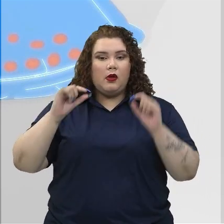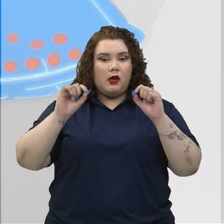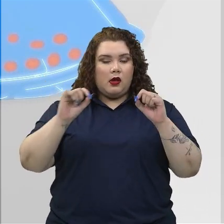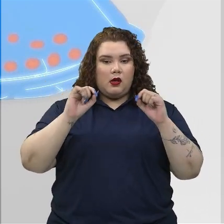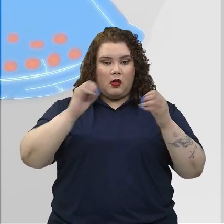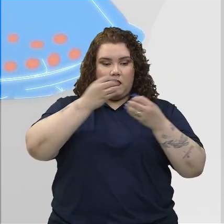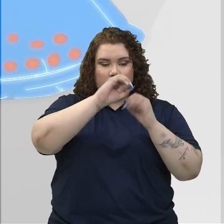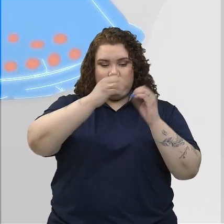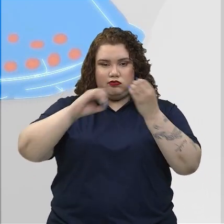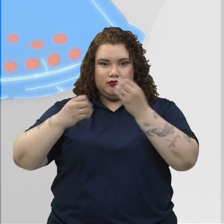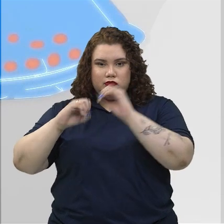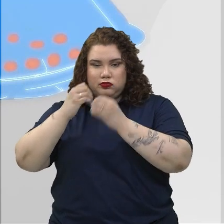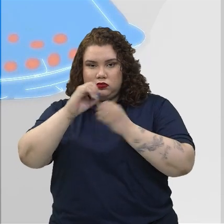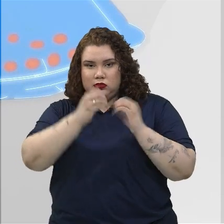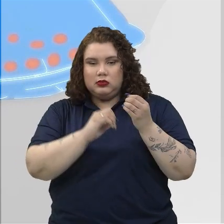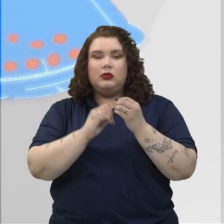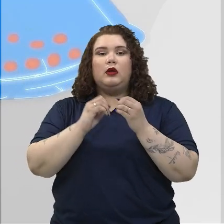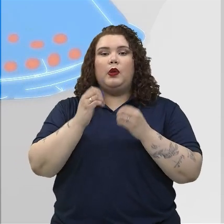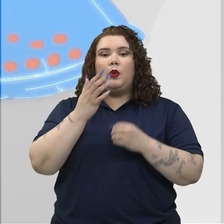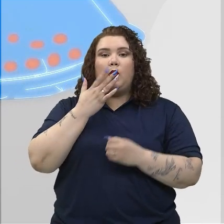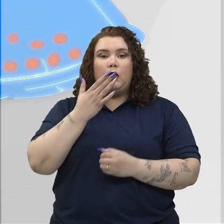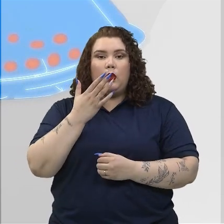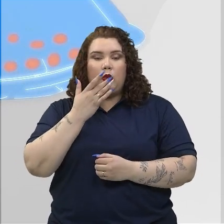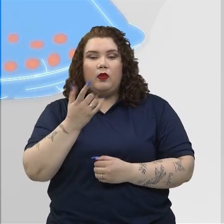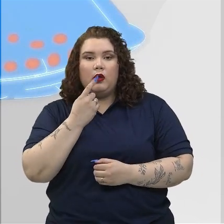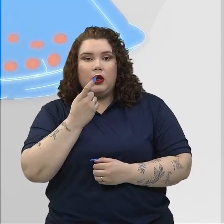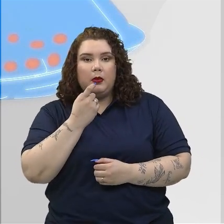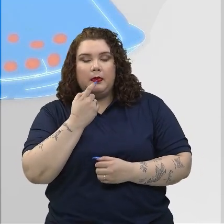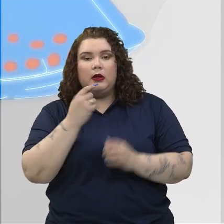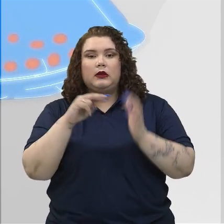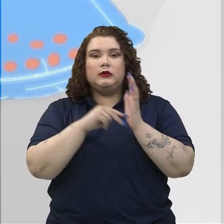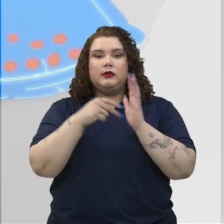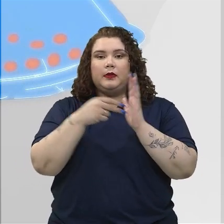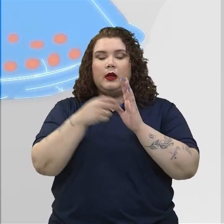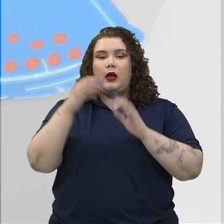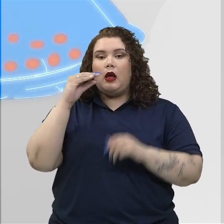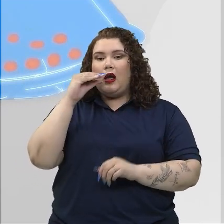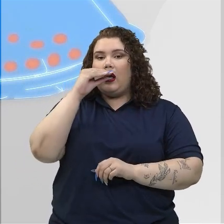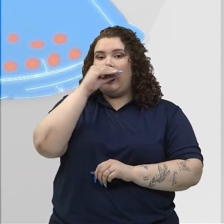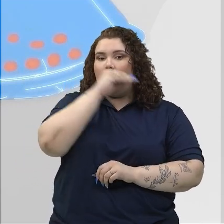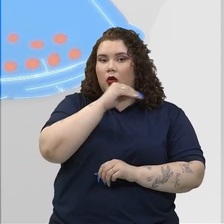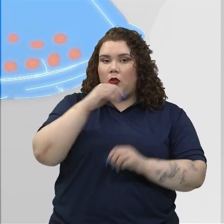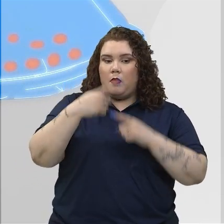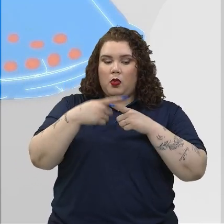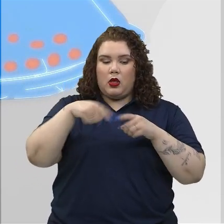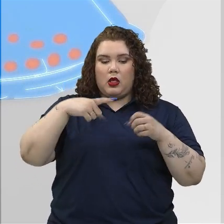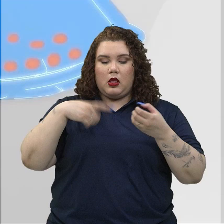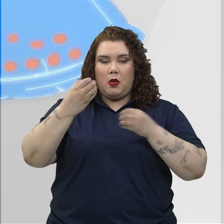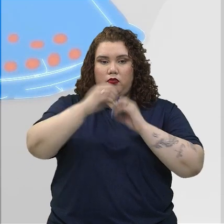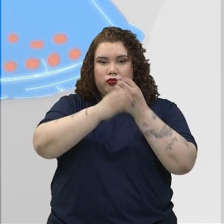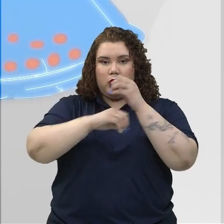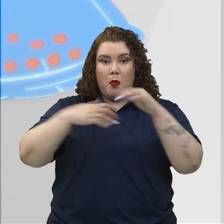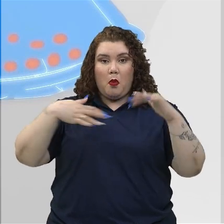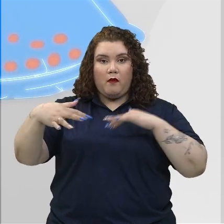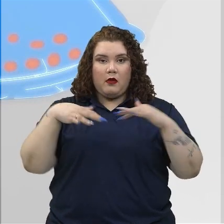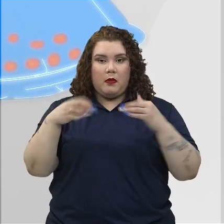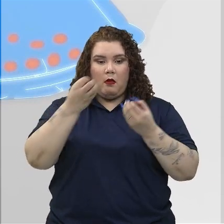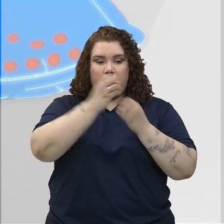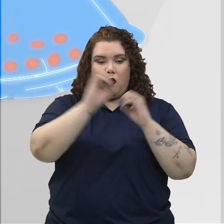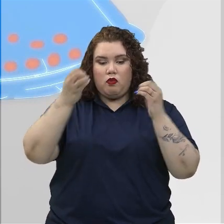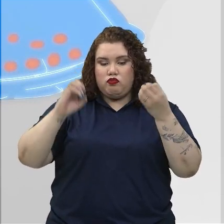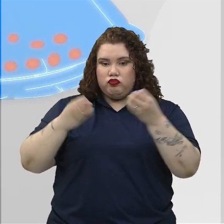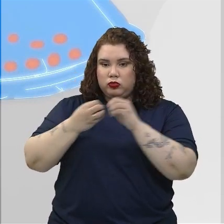os elétrons livres, ao se chocarem dentro desse condutor, ali dentro, você percebe que esses elétrons